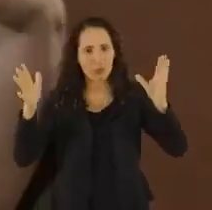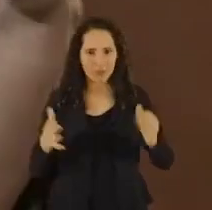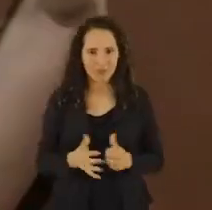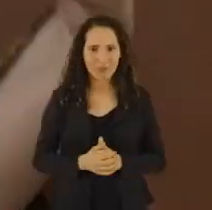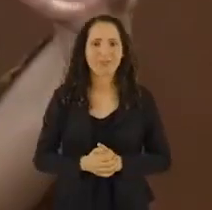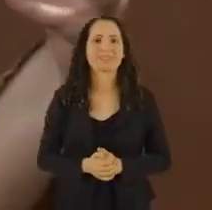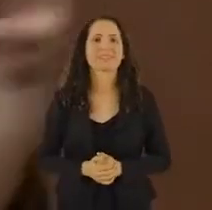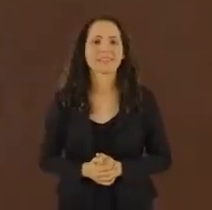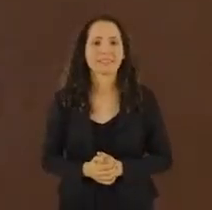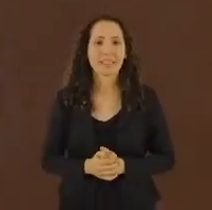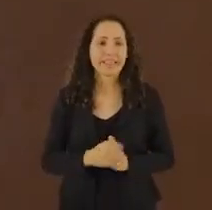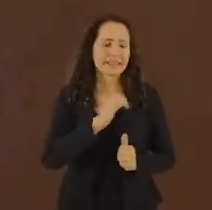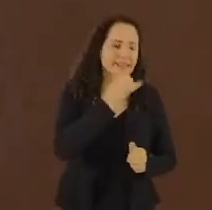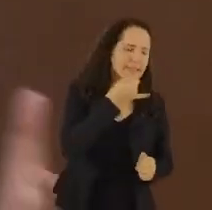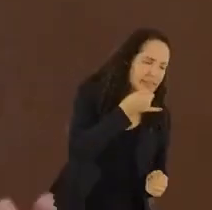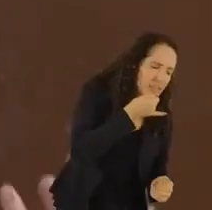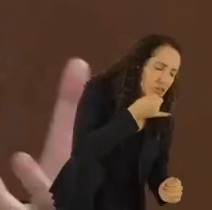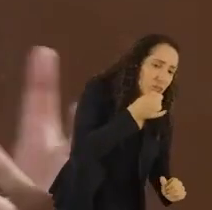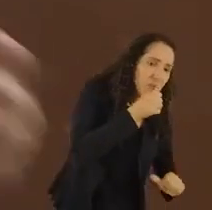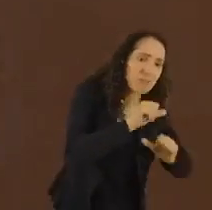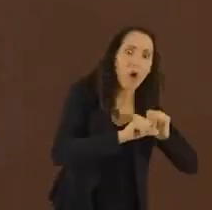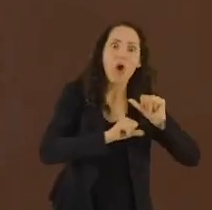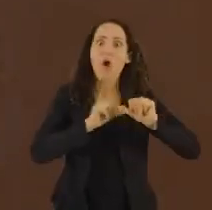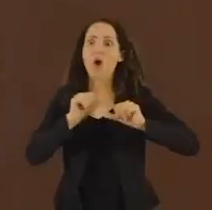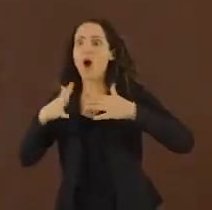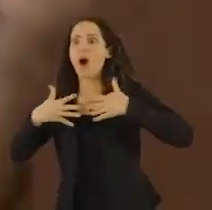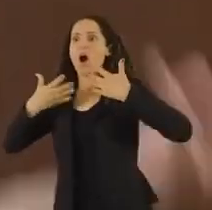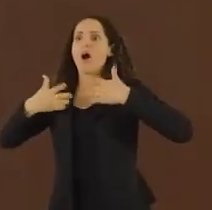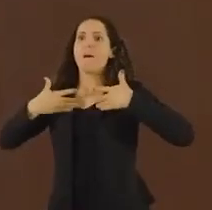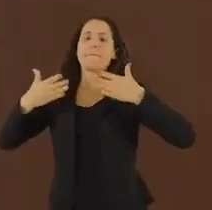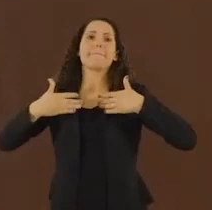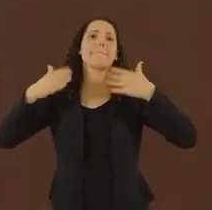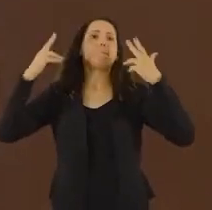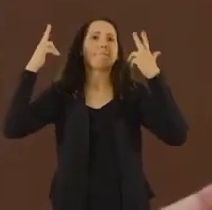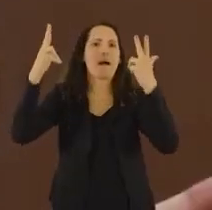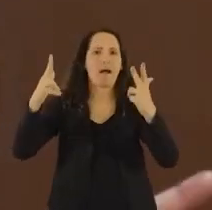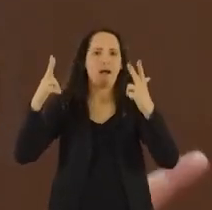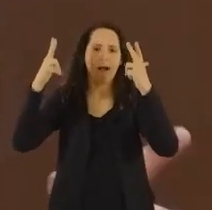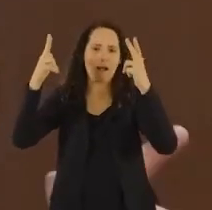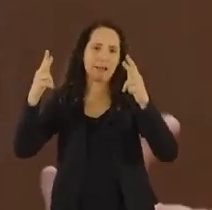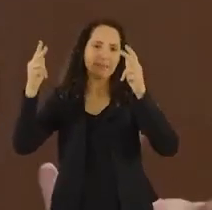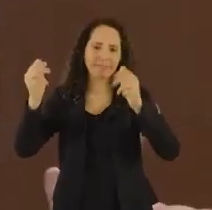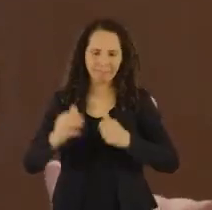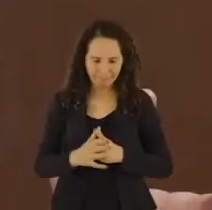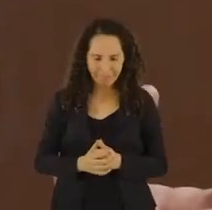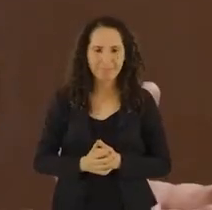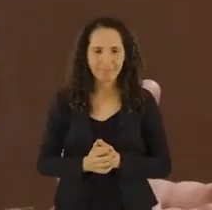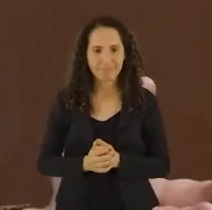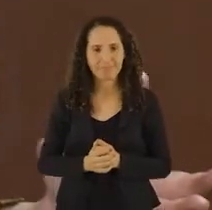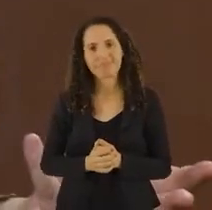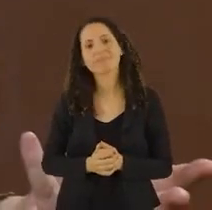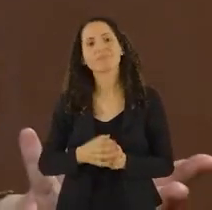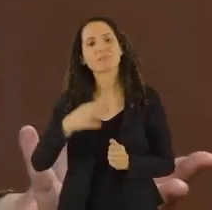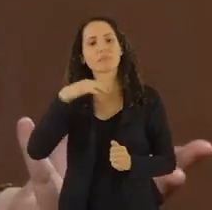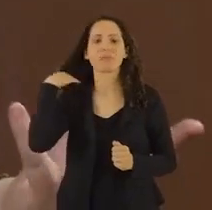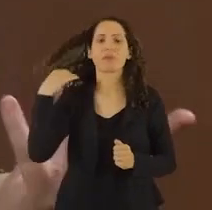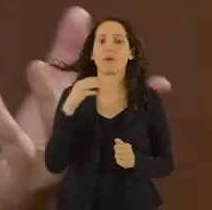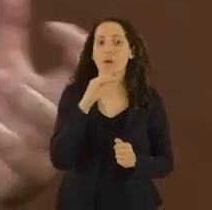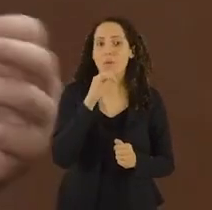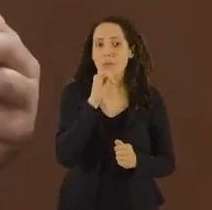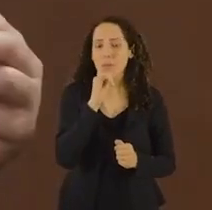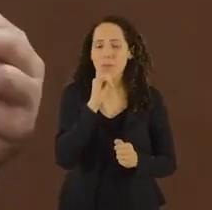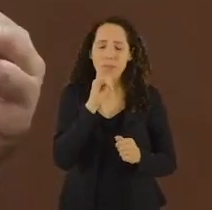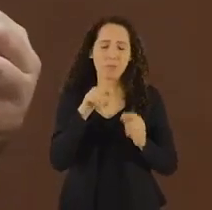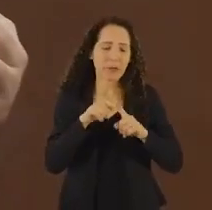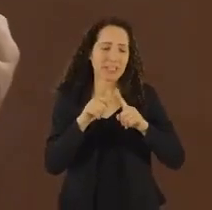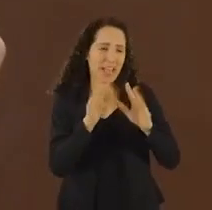Extrema euphúria marcado também pela alegria mas tem outros fatores e se conjugaram aí com o fim de um processo